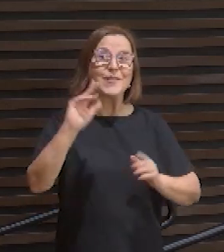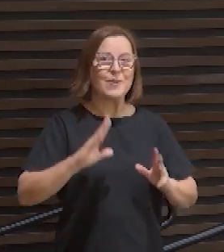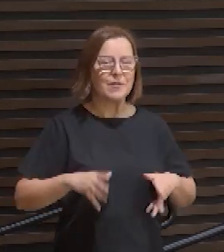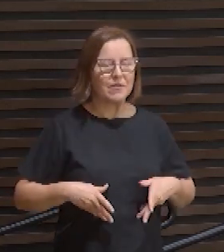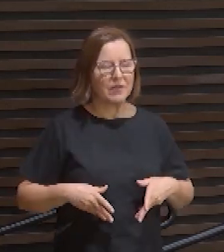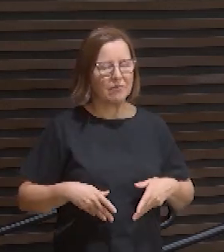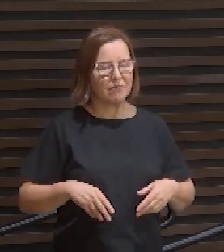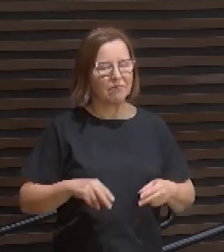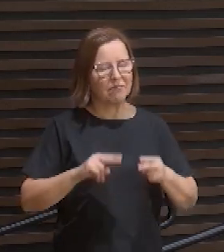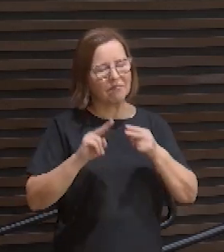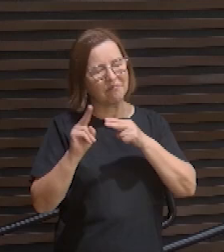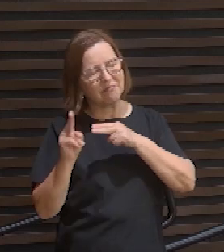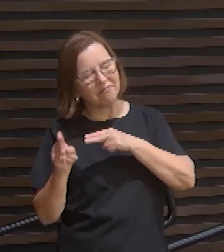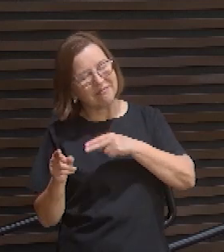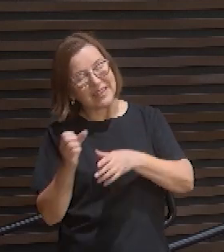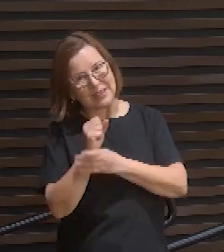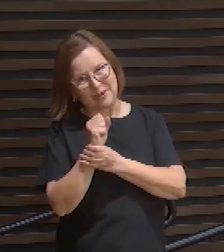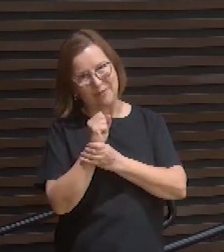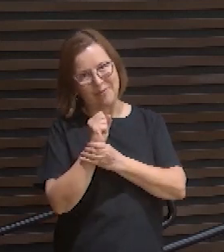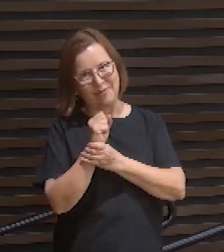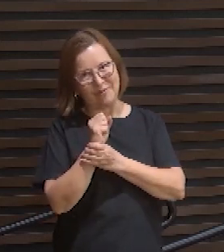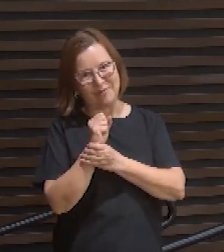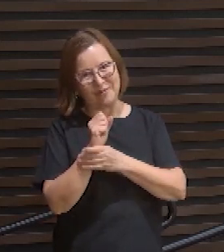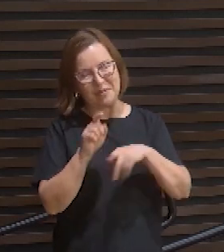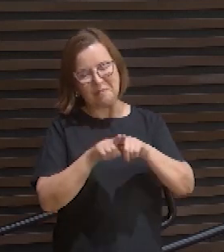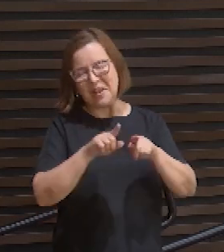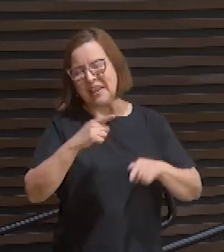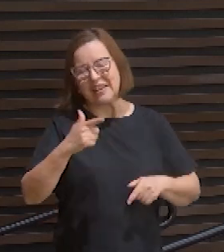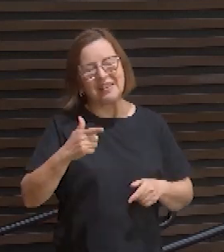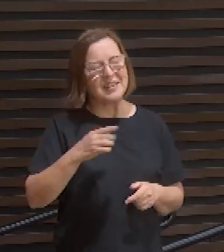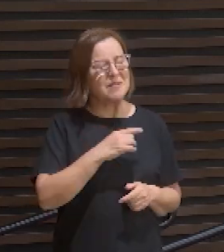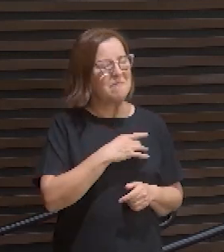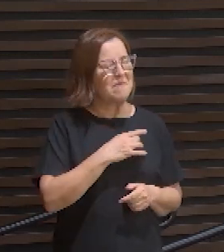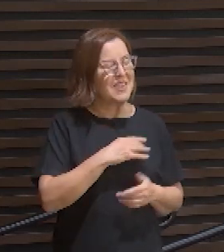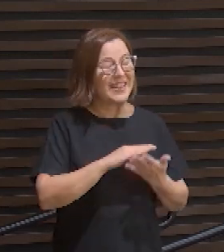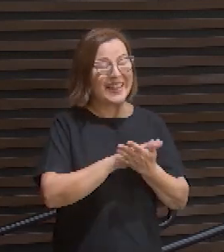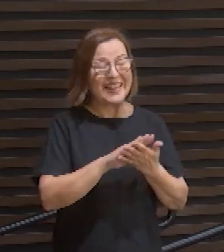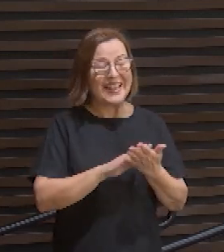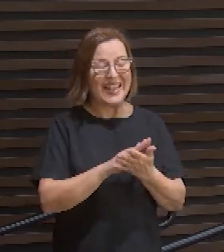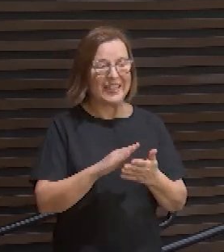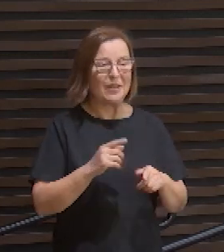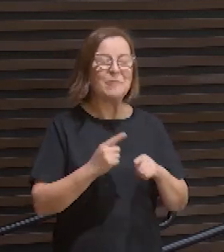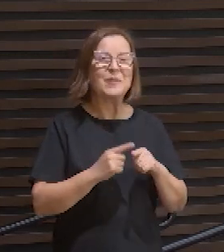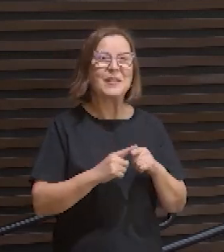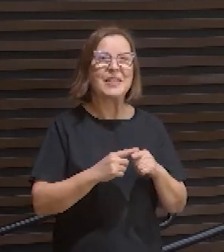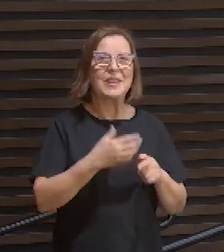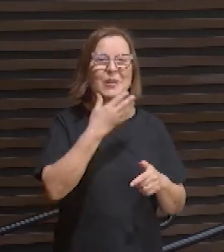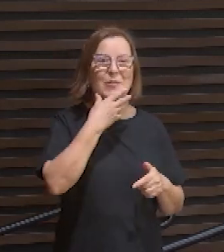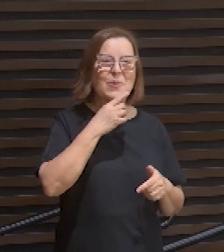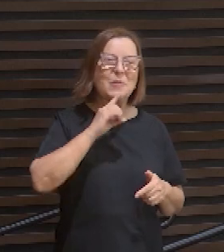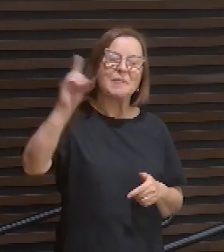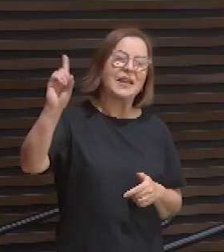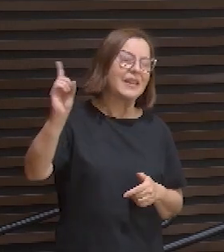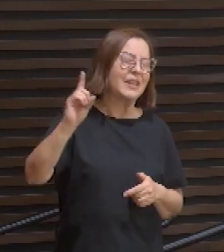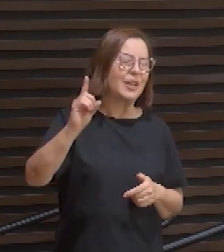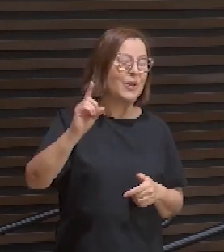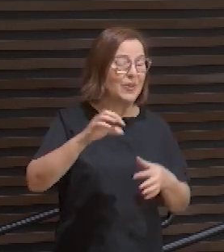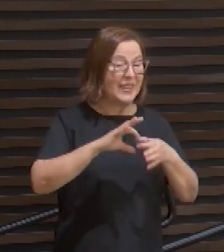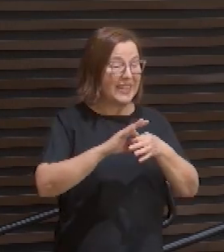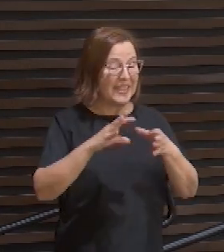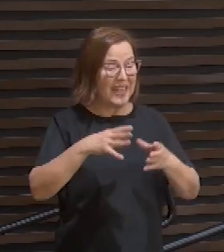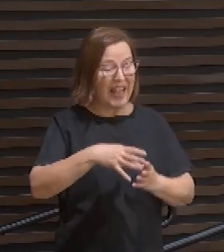ele não ia ter temor nenhum, porque o Pai não ia deixar a alma dele na morte. Ou seja, Jesus